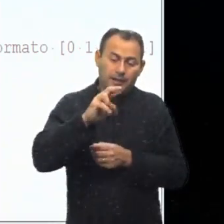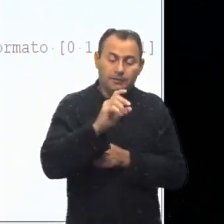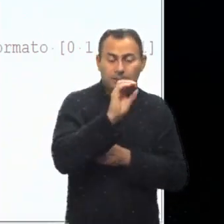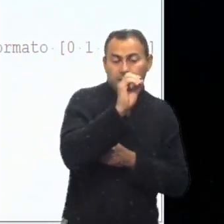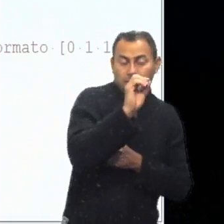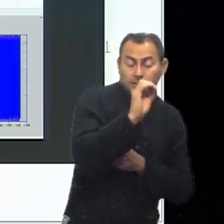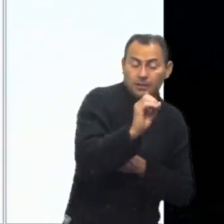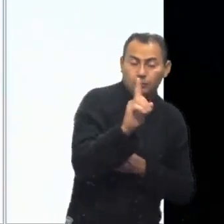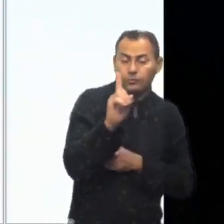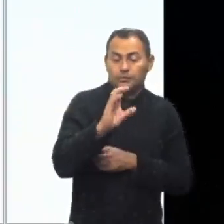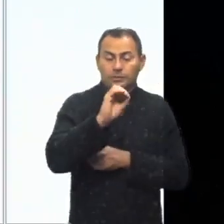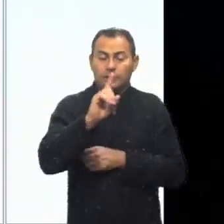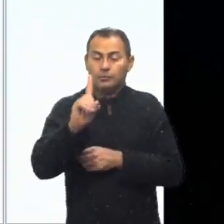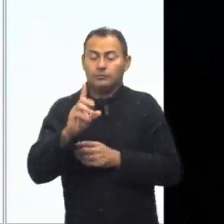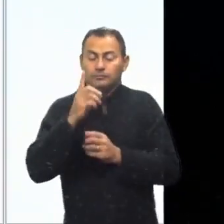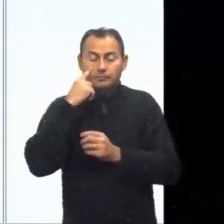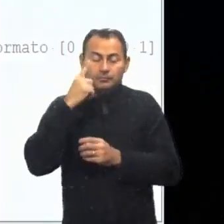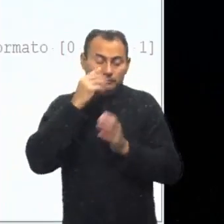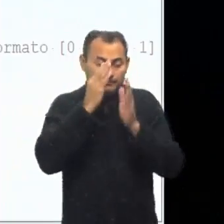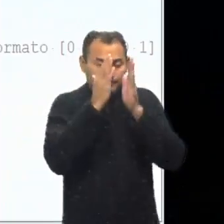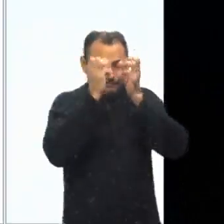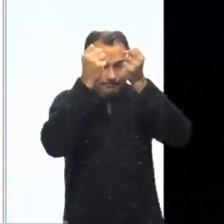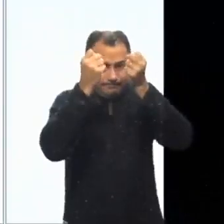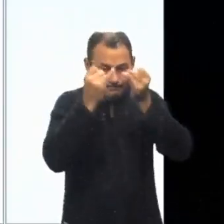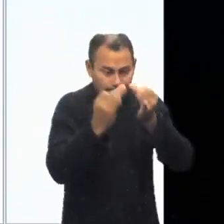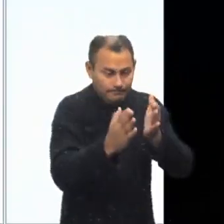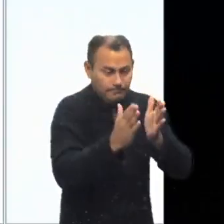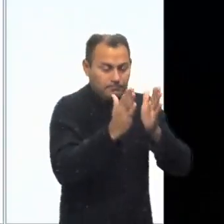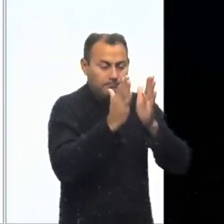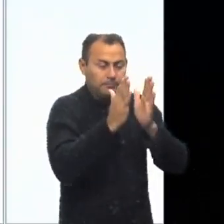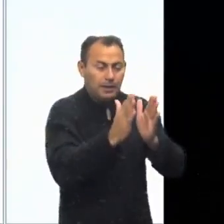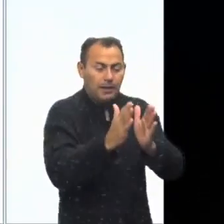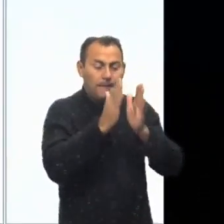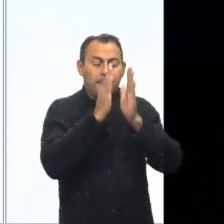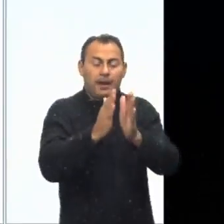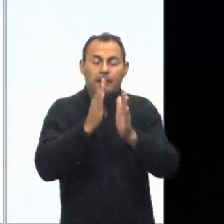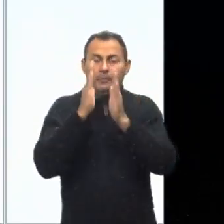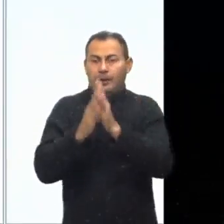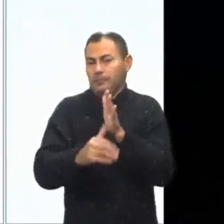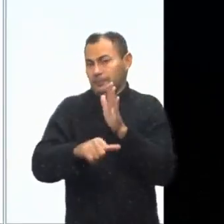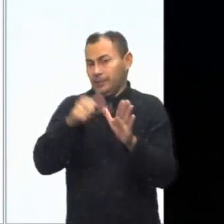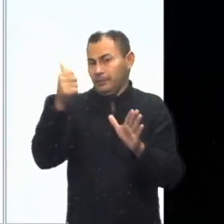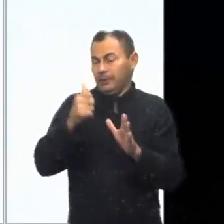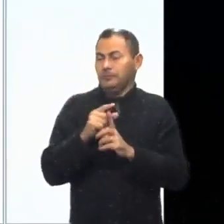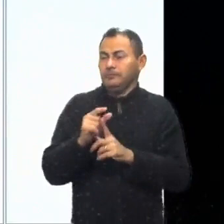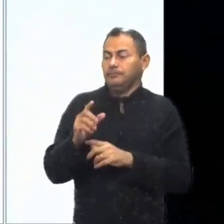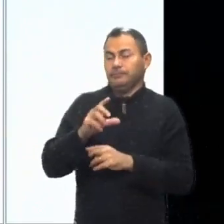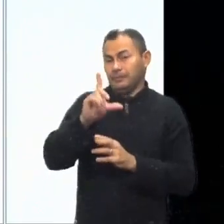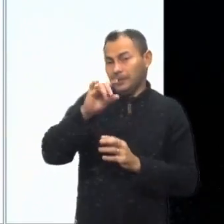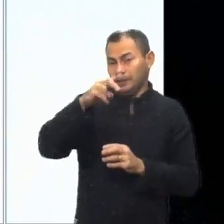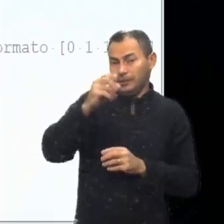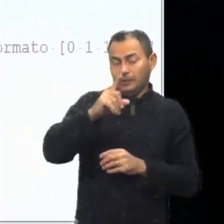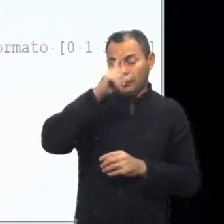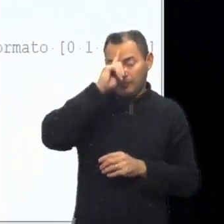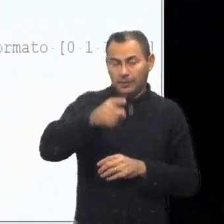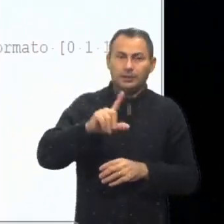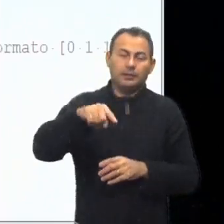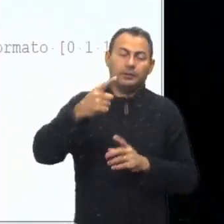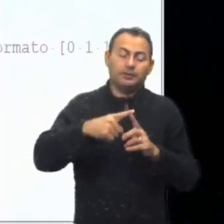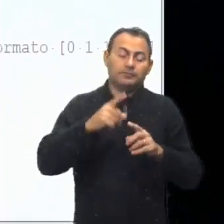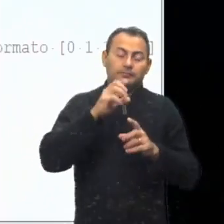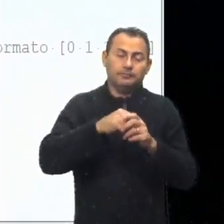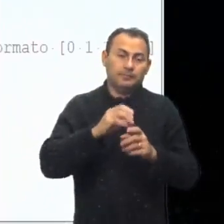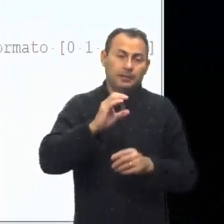Então, vamos passo a passo. Só que aqui eu vou rodar primeiro na linha de comando e depois eu